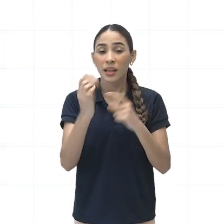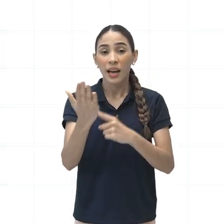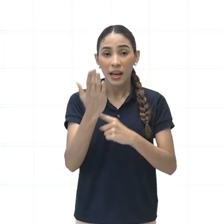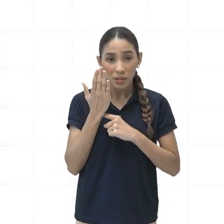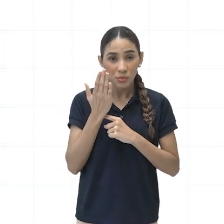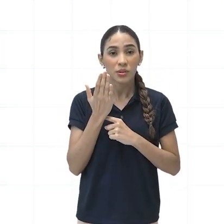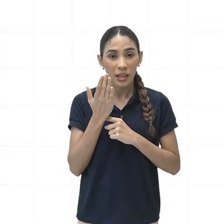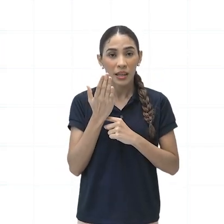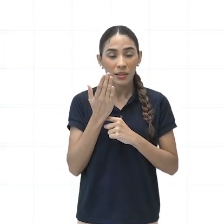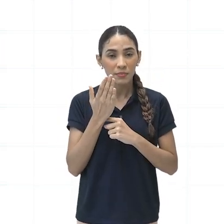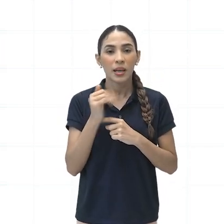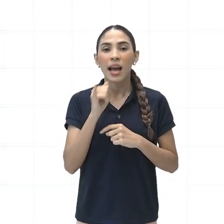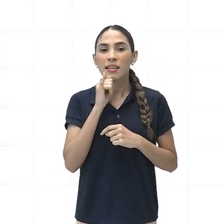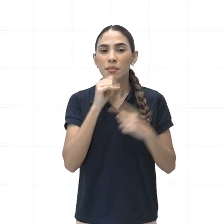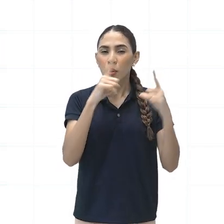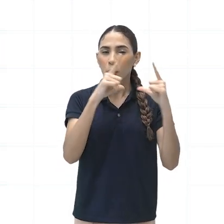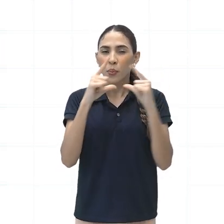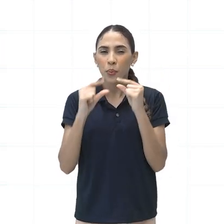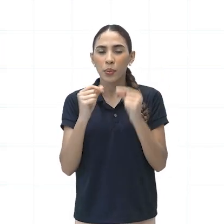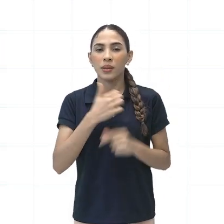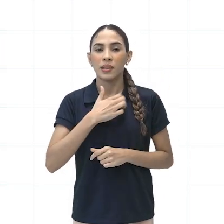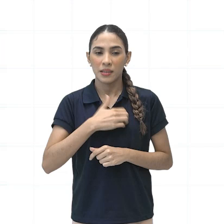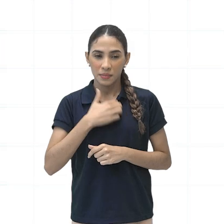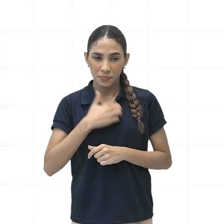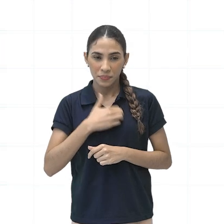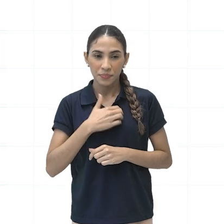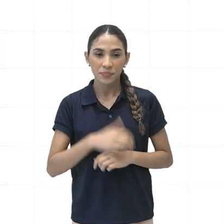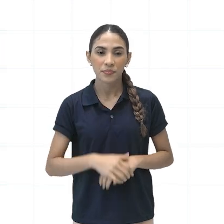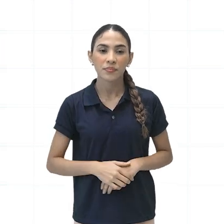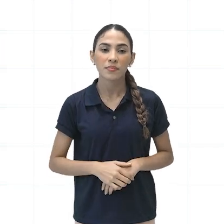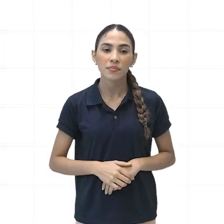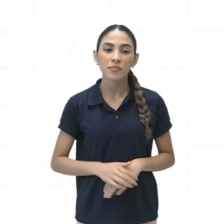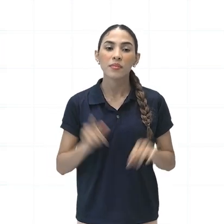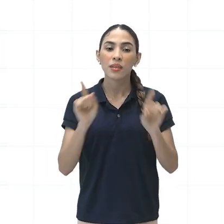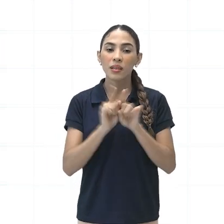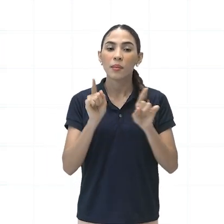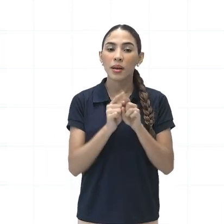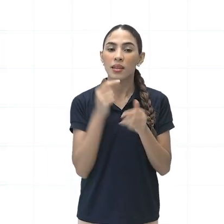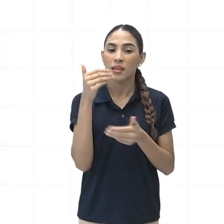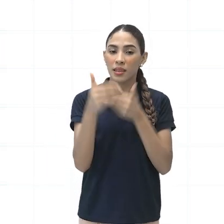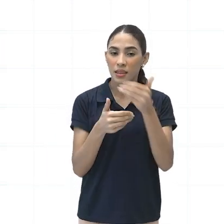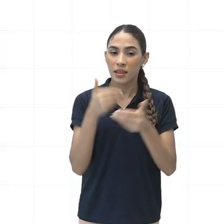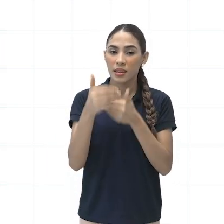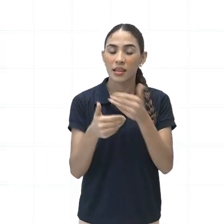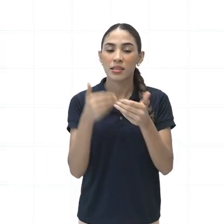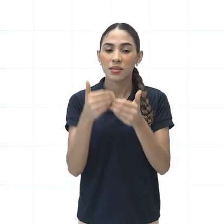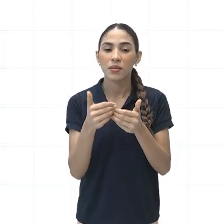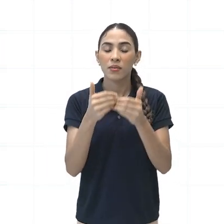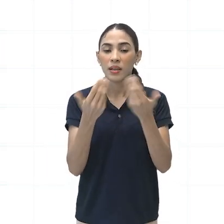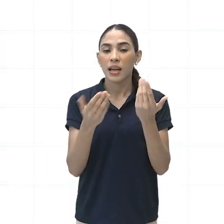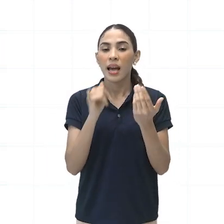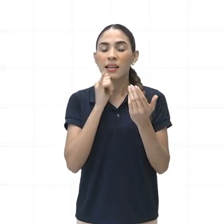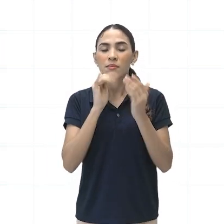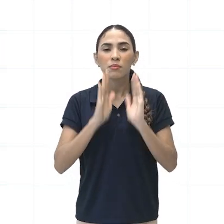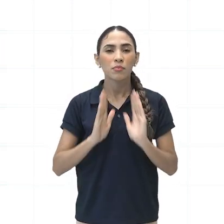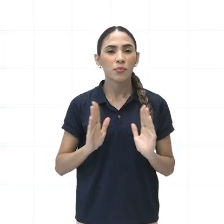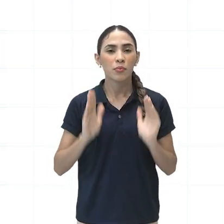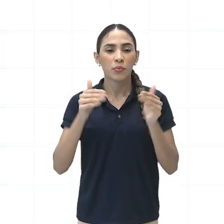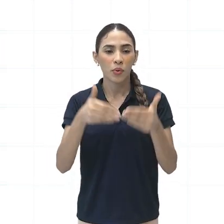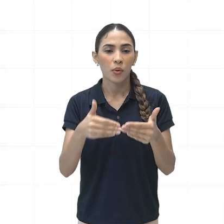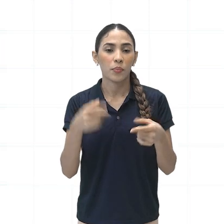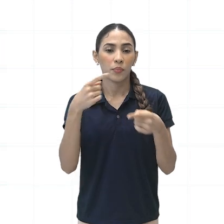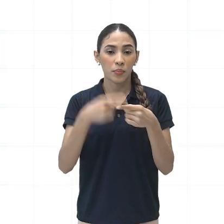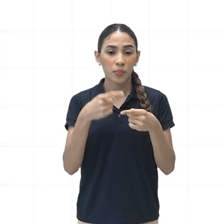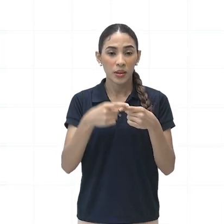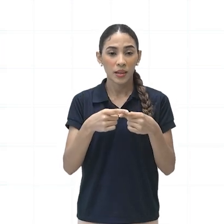ajudar a gente aí na redução desse estresse e dessa ansiedade. Vai desenvolver a nossa concentração. Por quê?